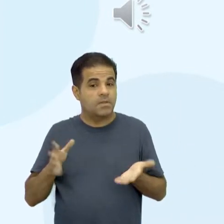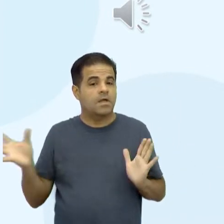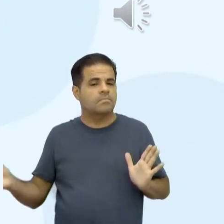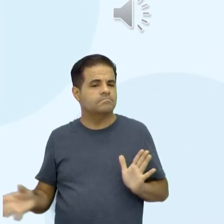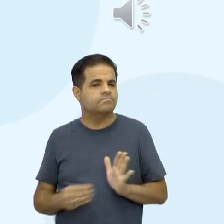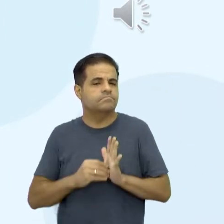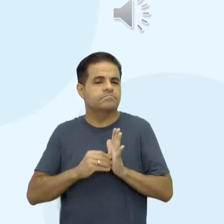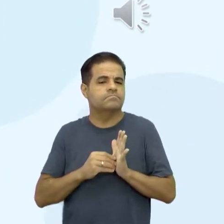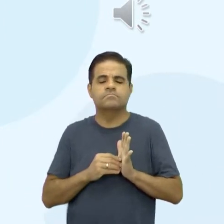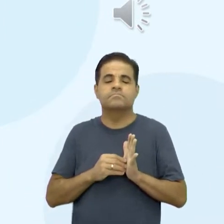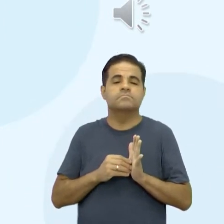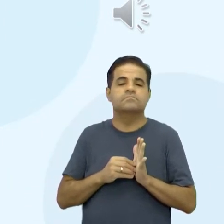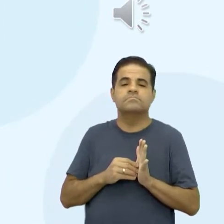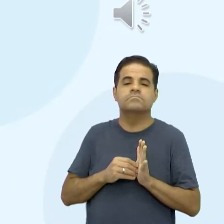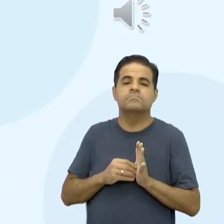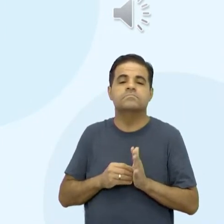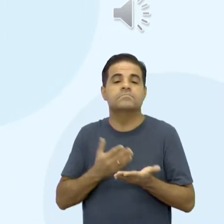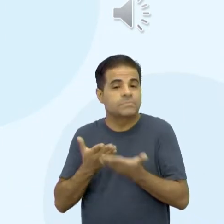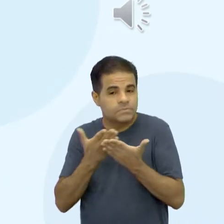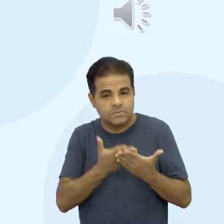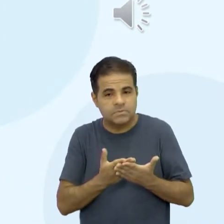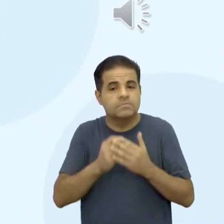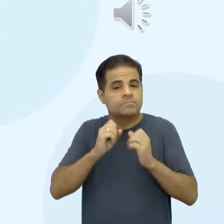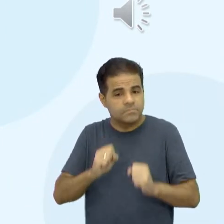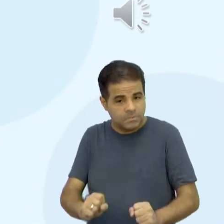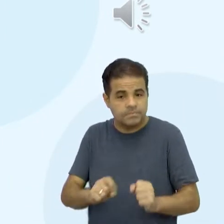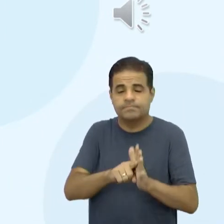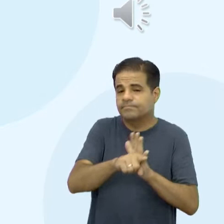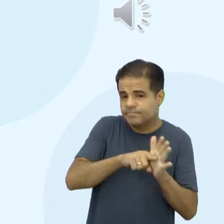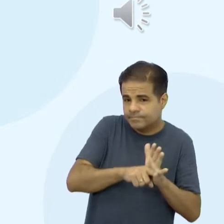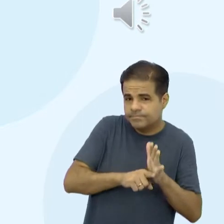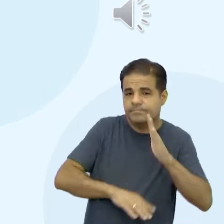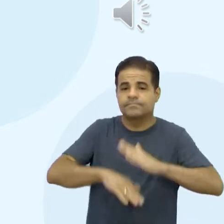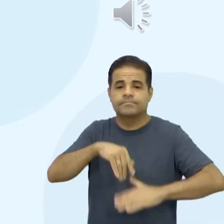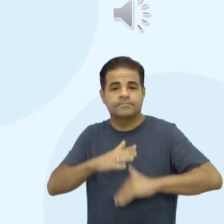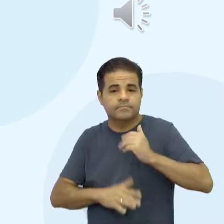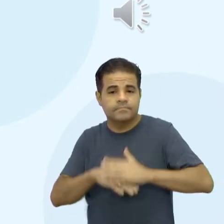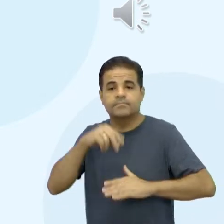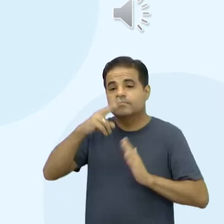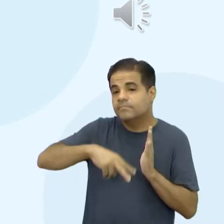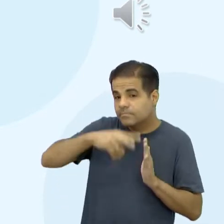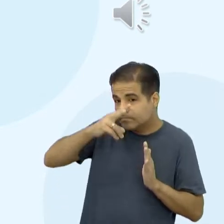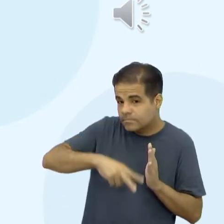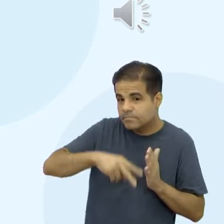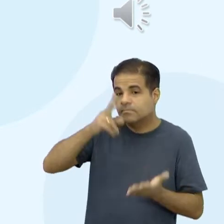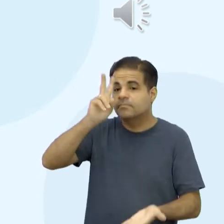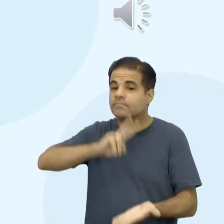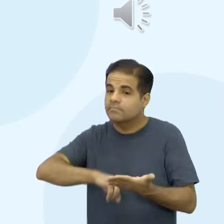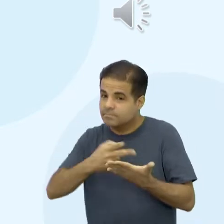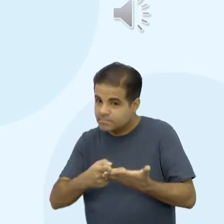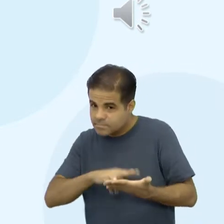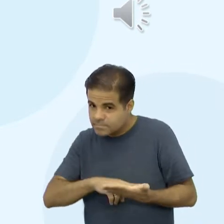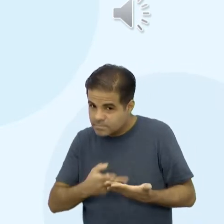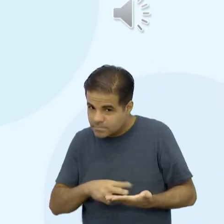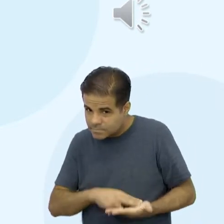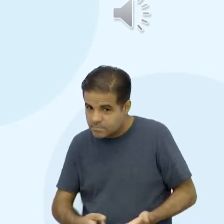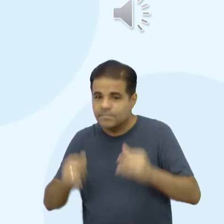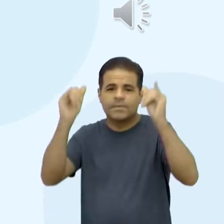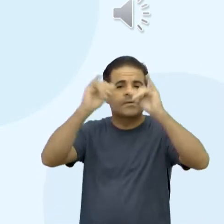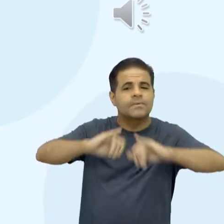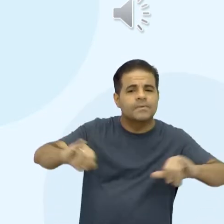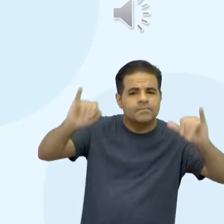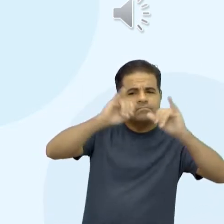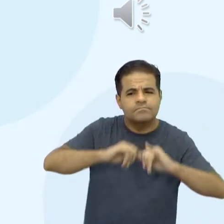marcar aquele momento deles lá. Os estudantes podem pesquisar e realizar releituras interpretativas de